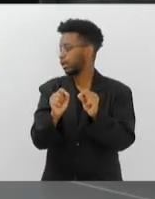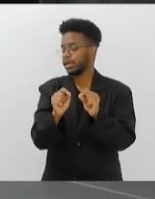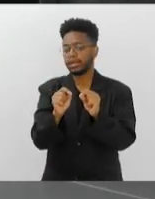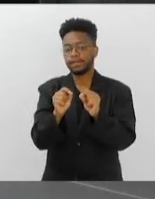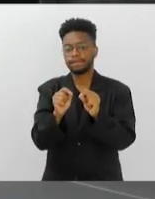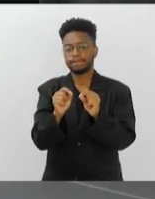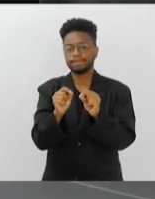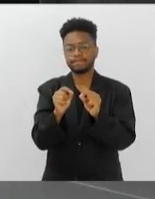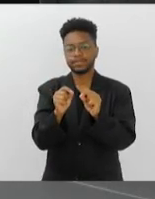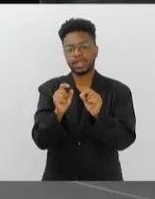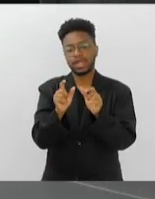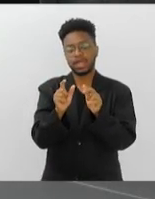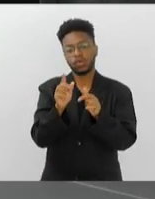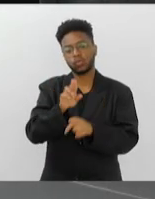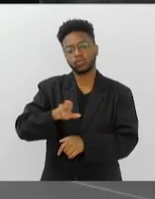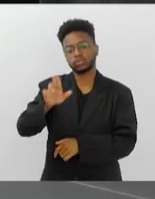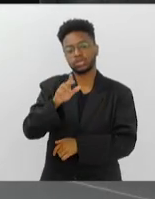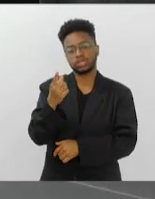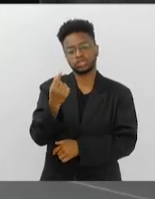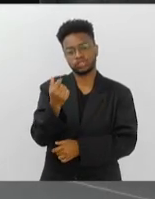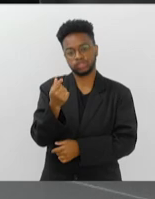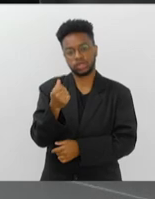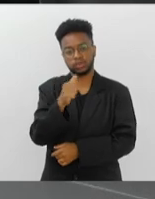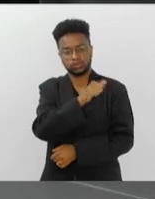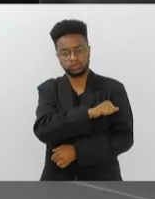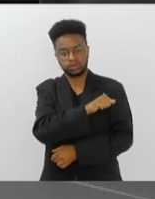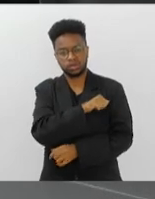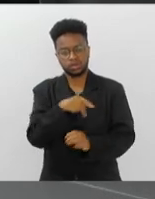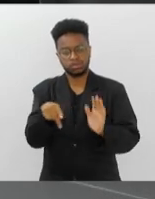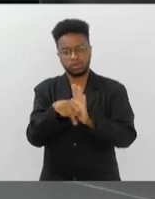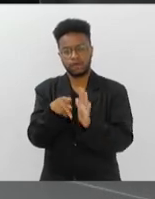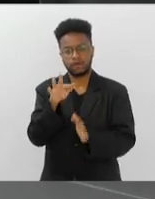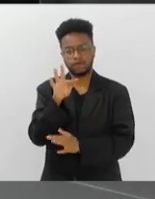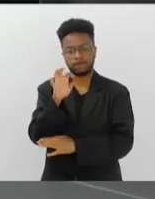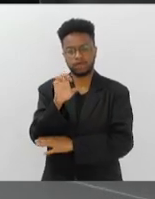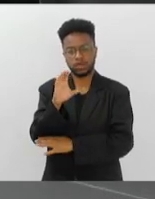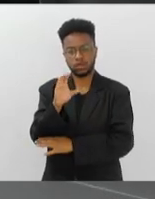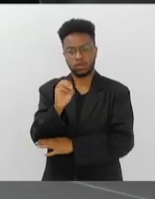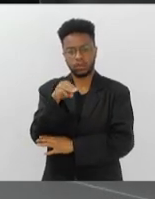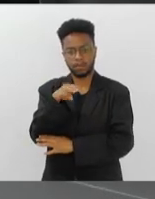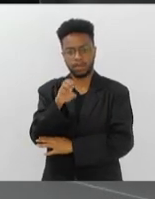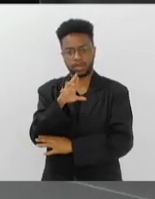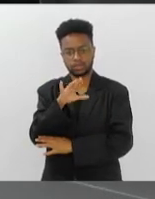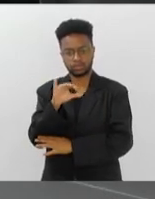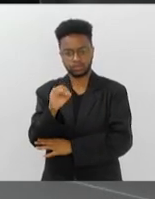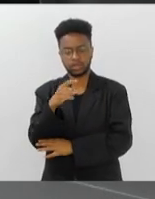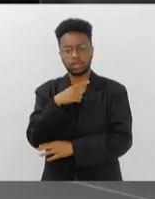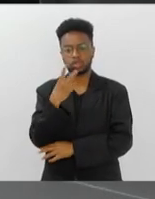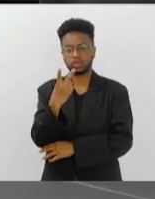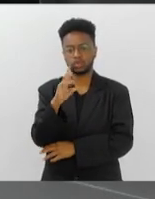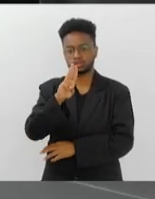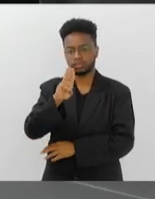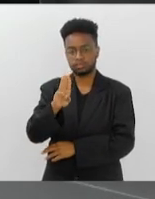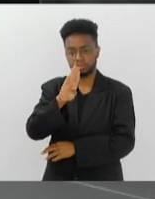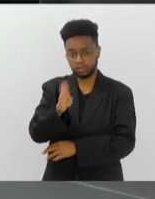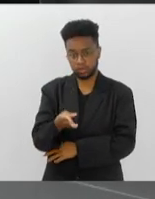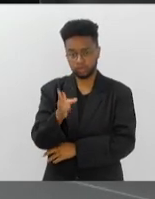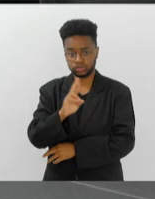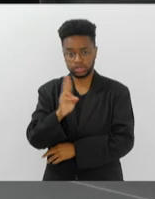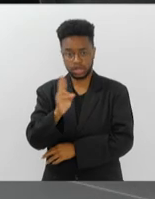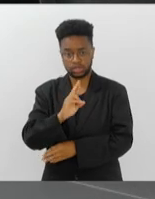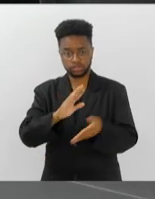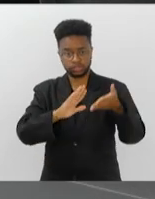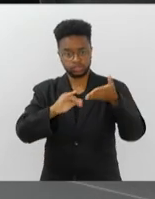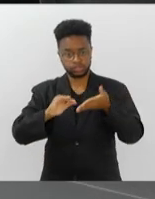de recursos do Rio de Janeiro, uma matéria da Fecomércio, uma entrevista com a Fecomércio. 2 bilhões de reais saindo da economia do